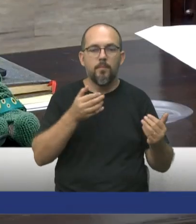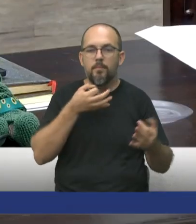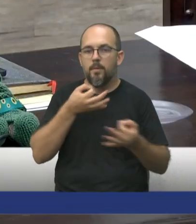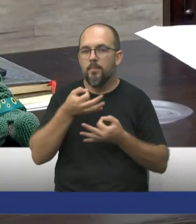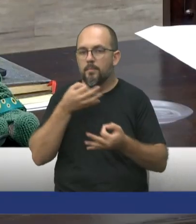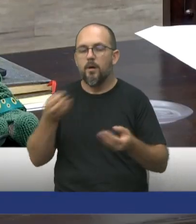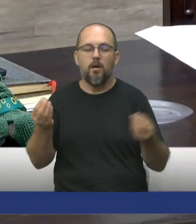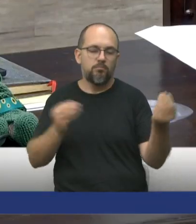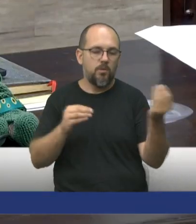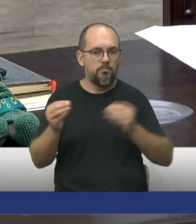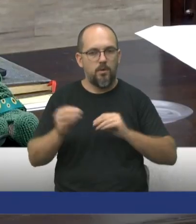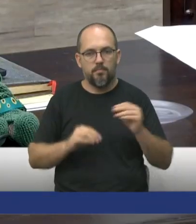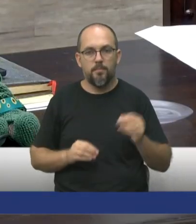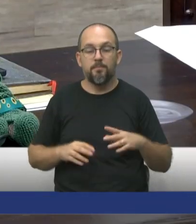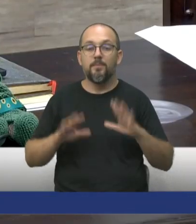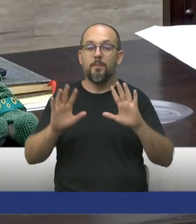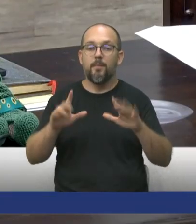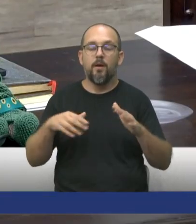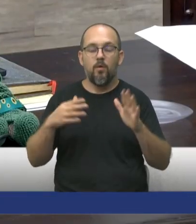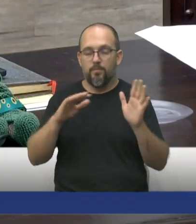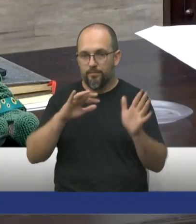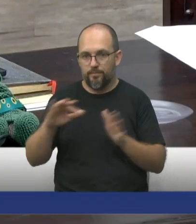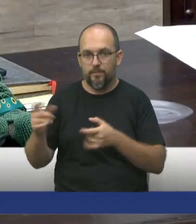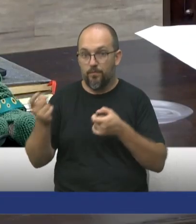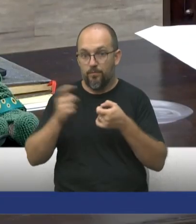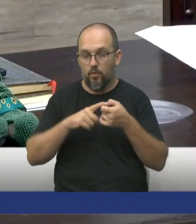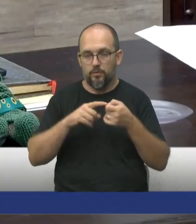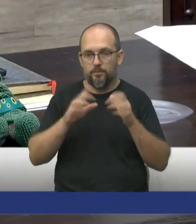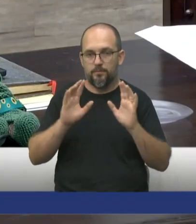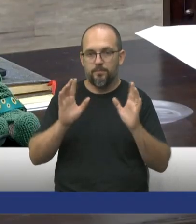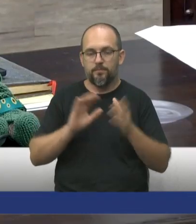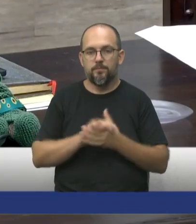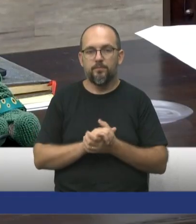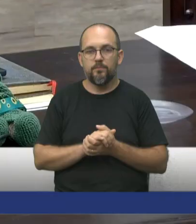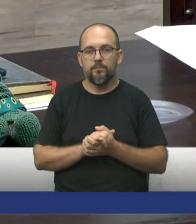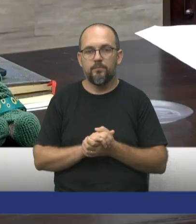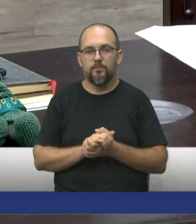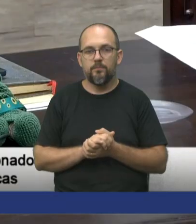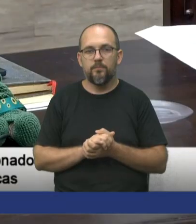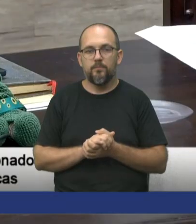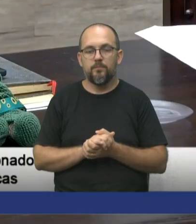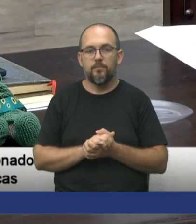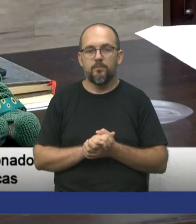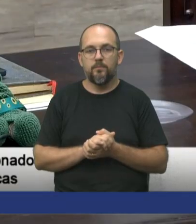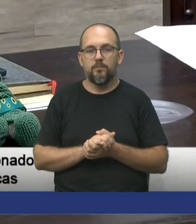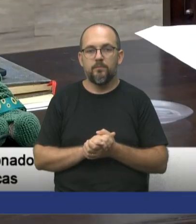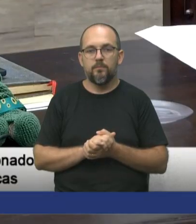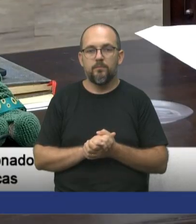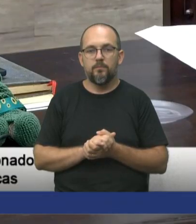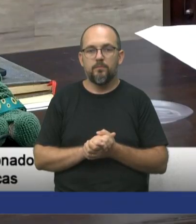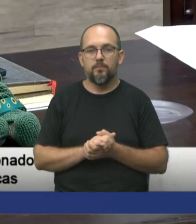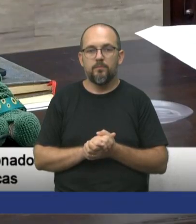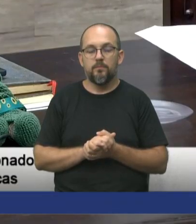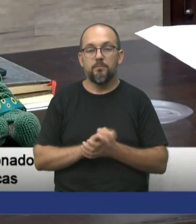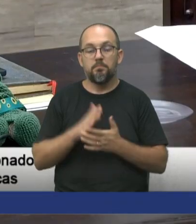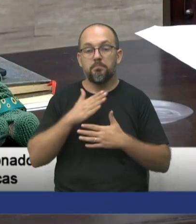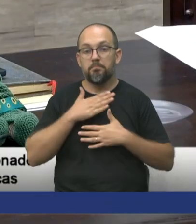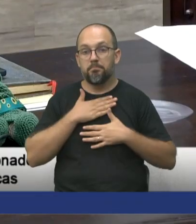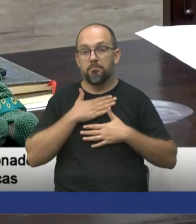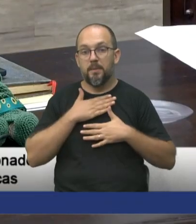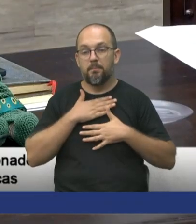democrática. Agora, onde vai, voltando aqui, sem ficar babando no nosso rolê, o que, para mim,